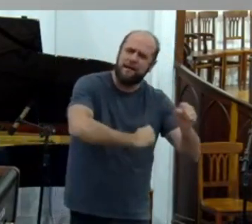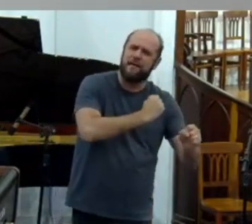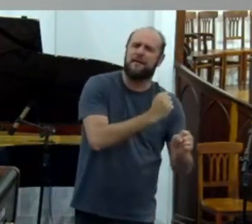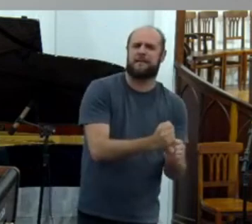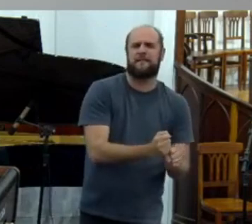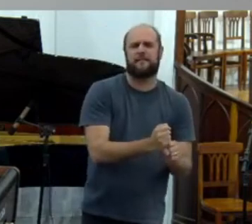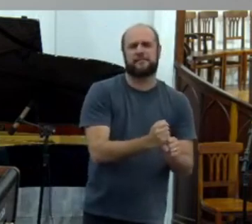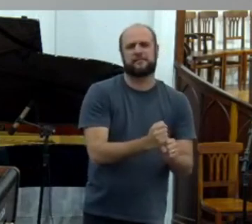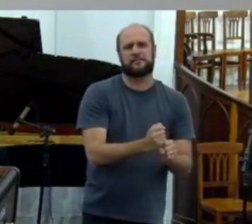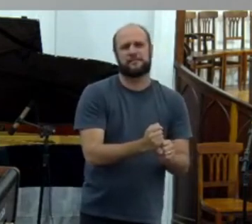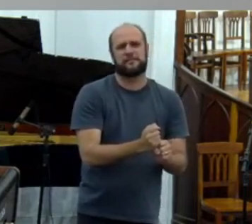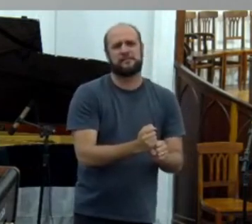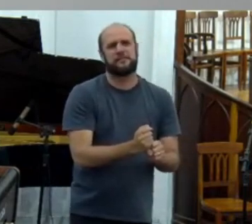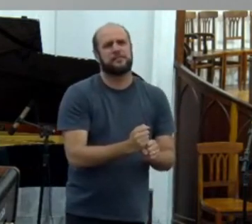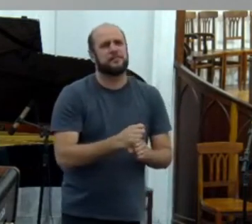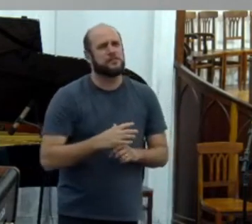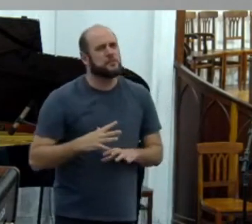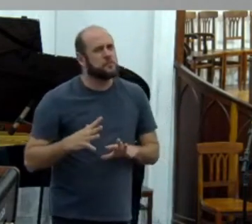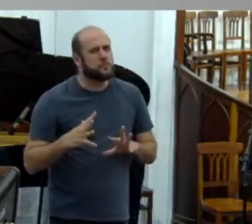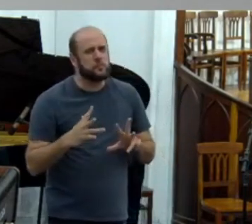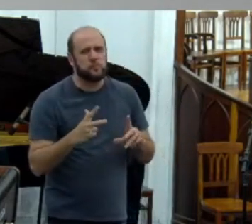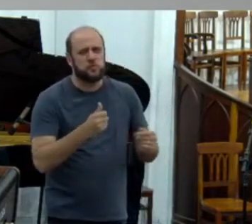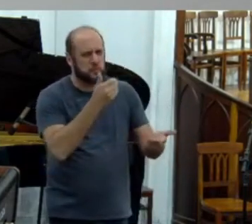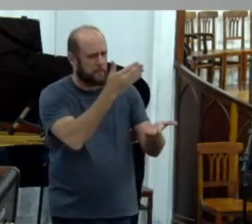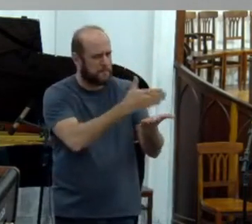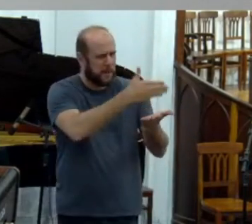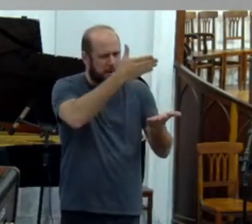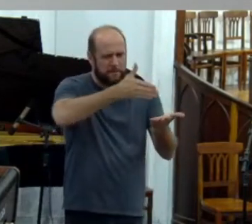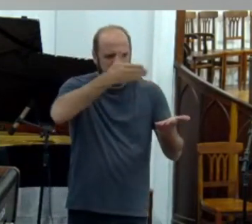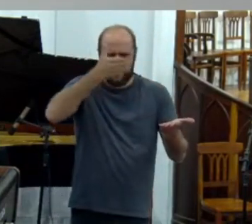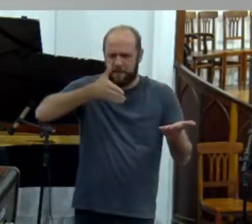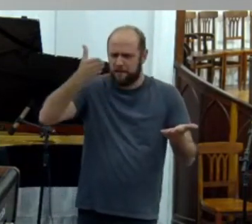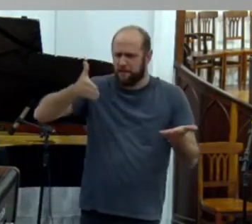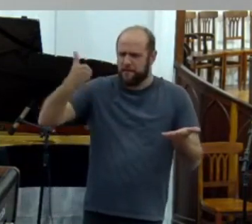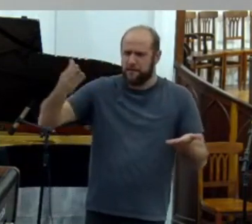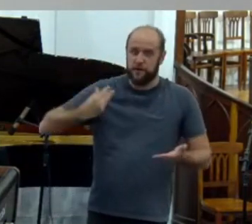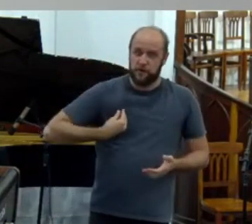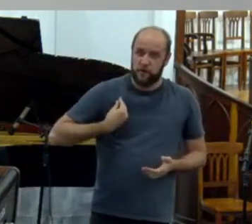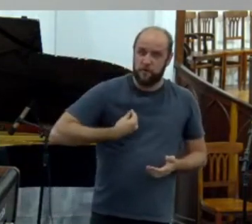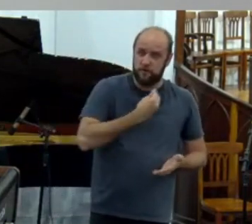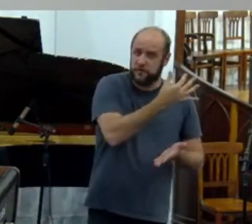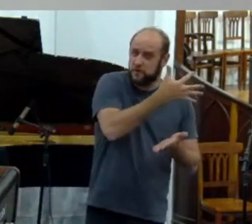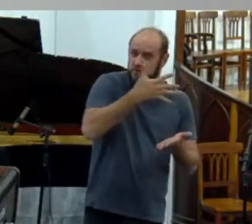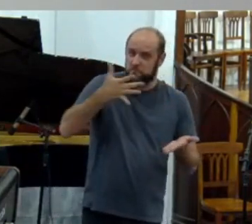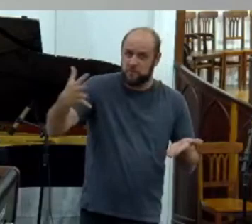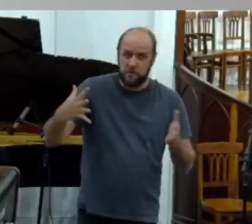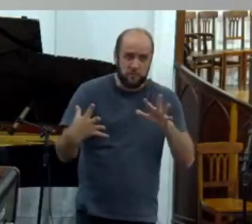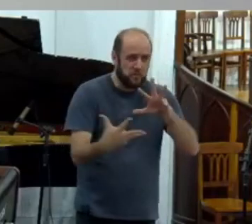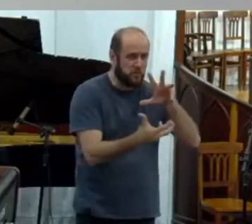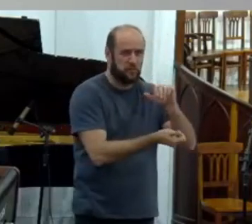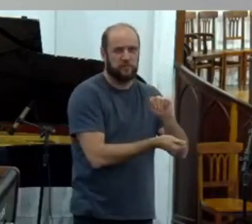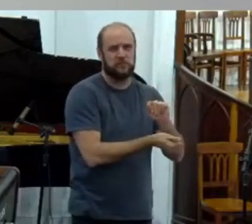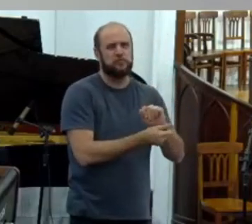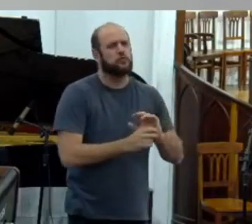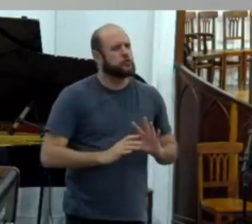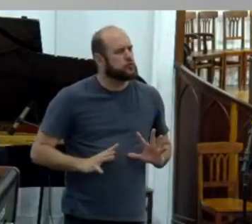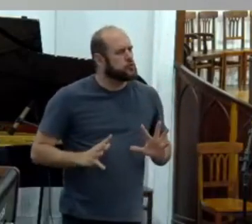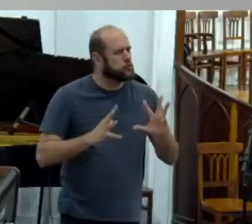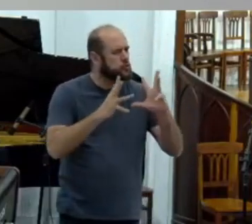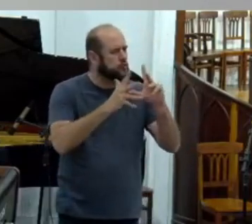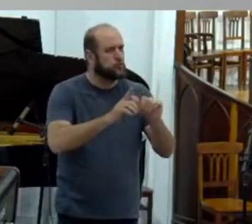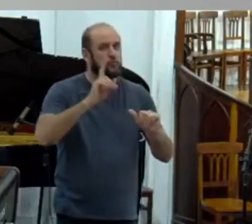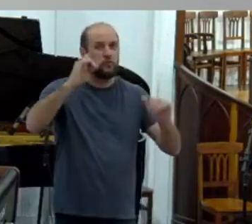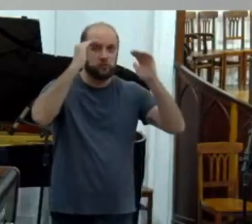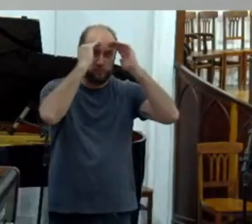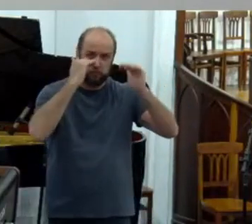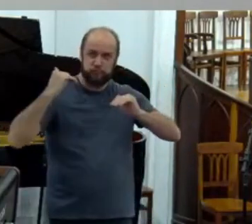estabeleceu então todas as temporadas para que a vida pudesse surgir dentro deste planeta. Está tudo debaixo da soberania